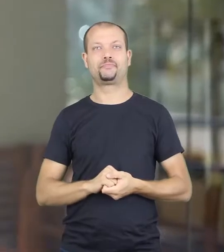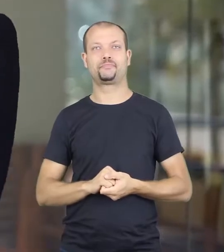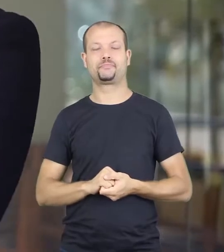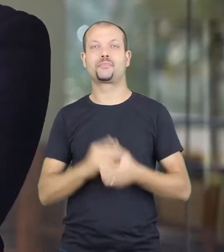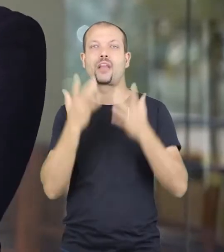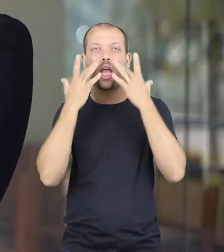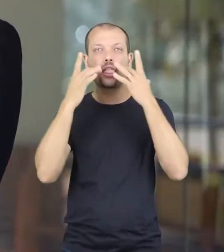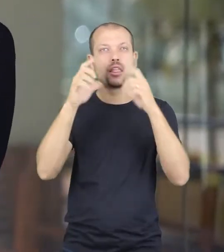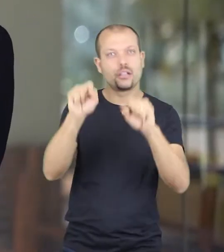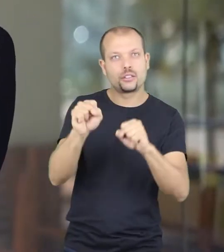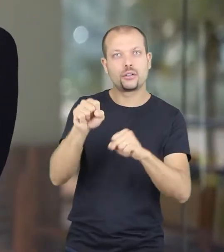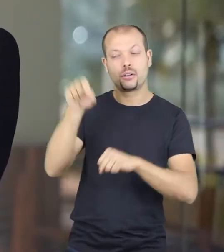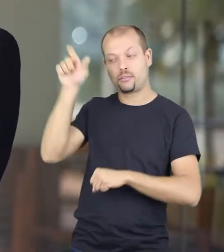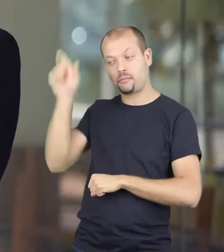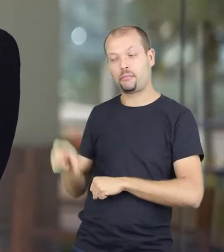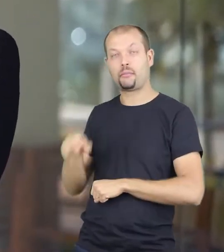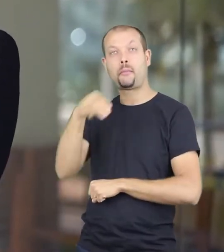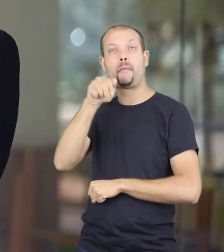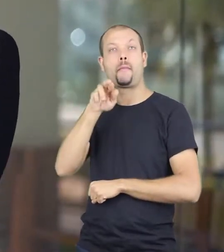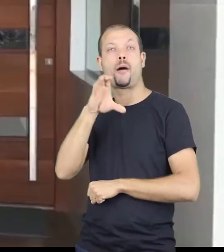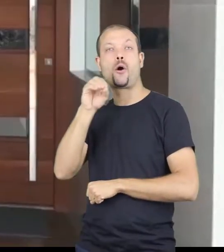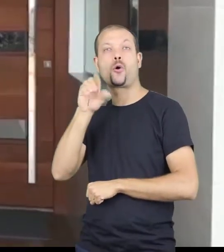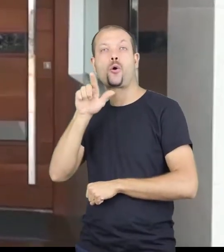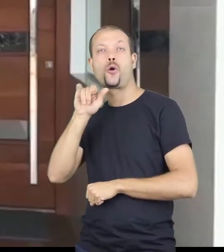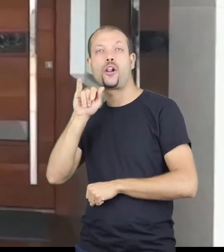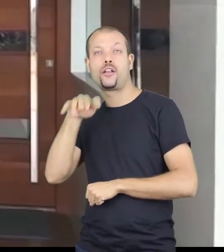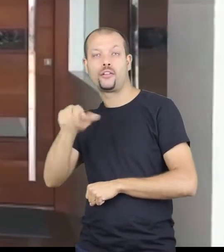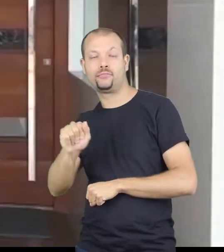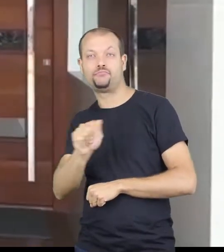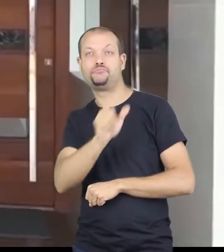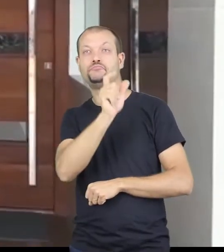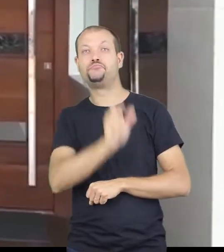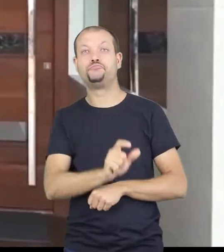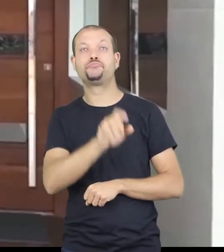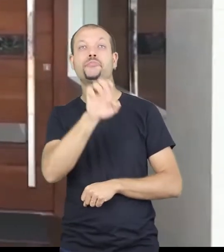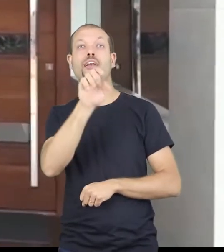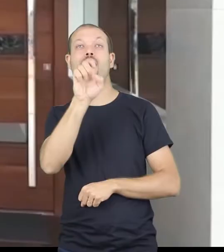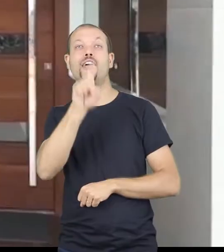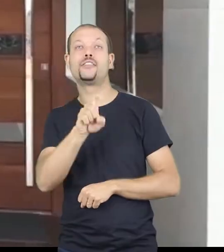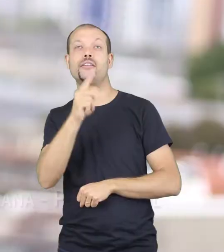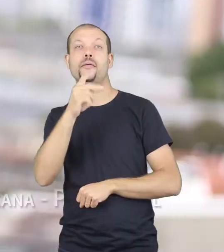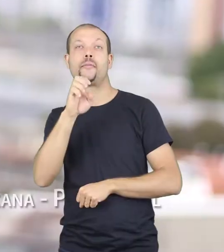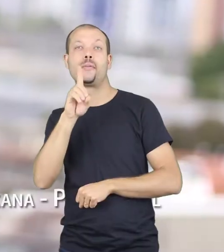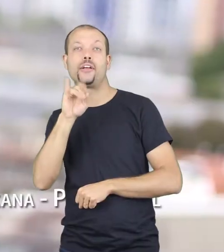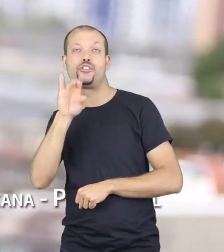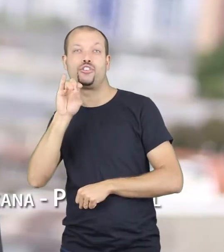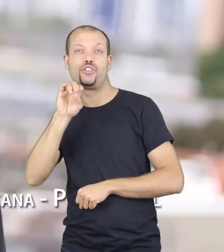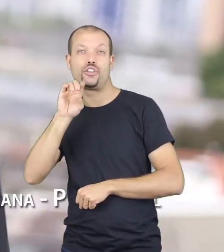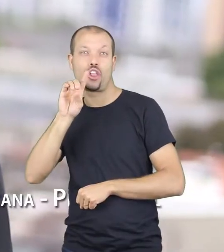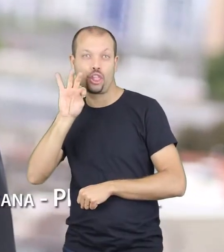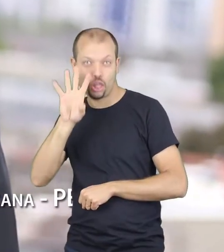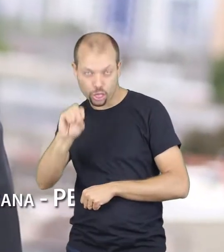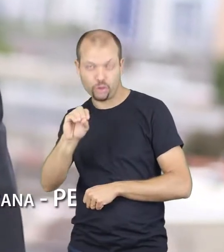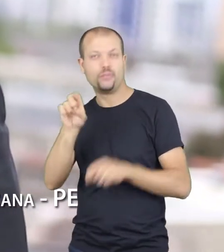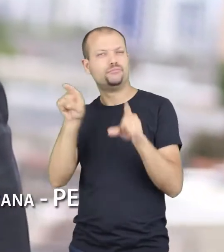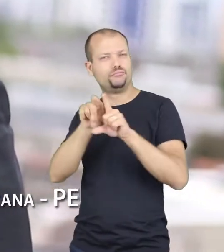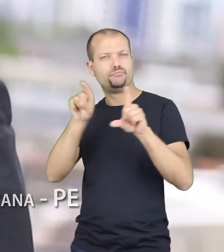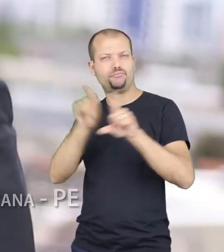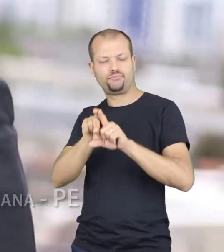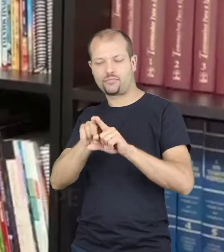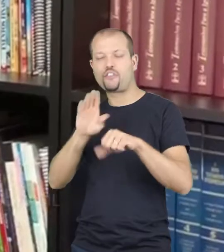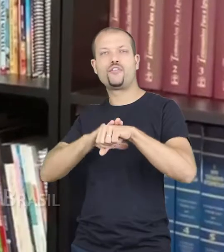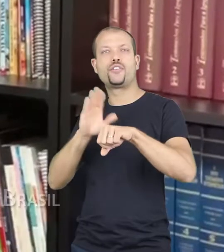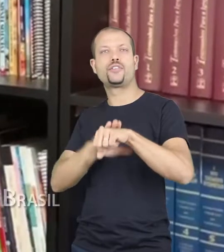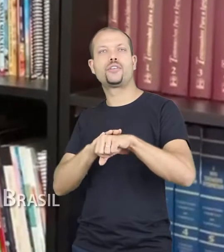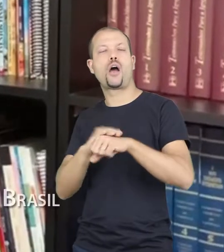O testemunho de Marcolina e de Expedito também inspirou muitos jovens a se dedicarem